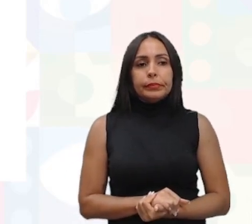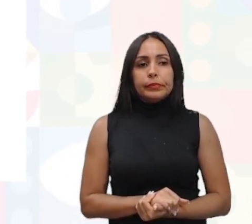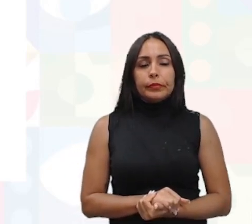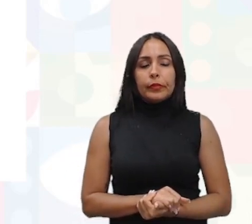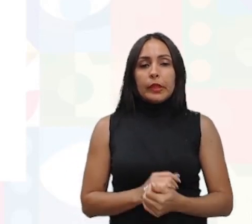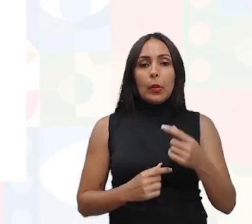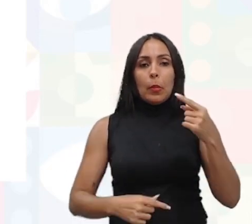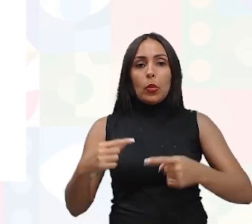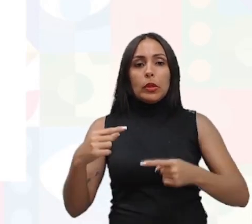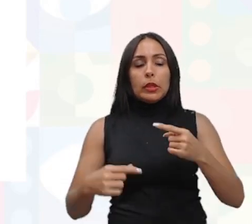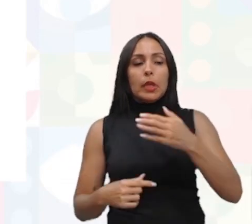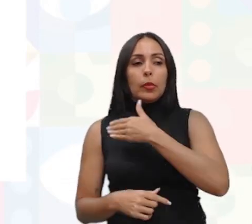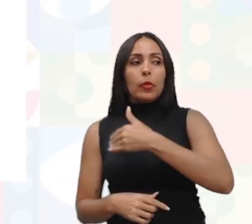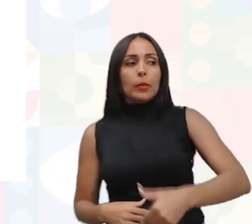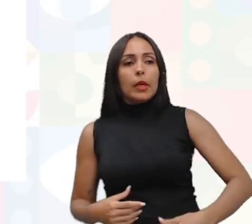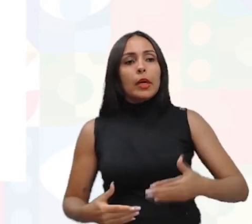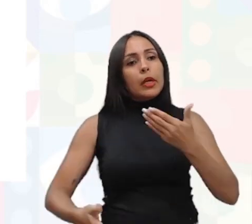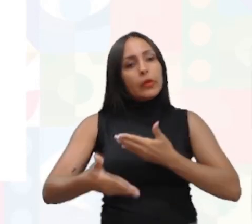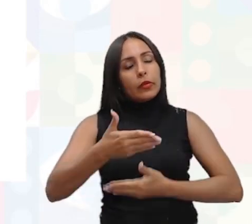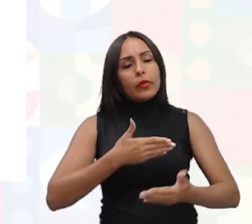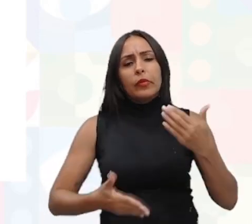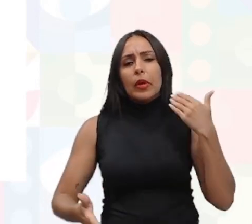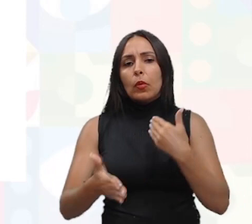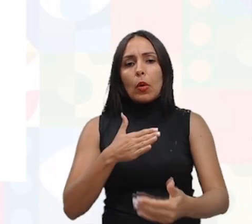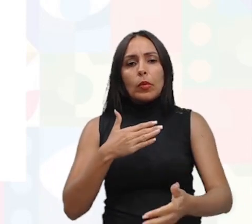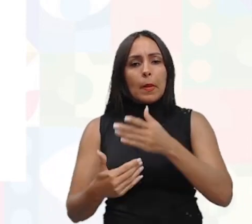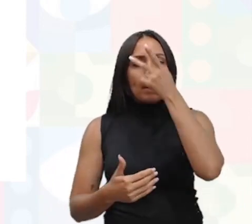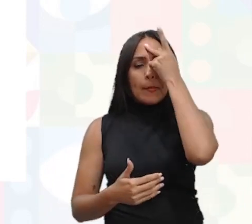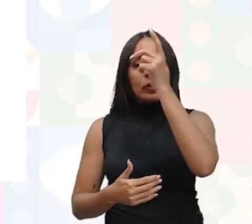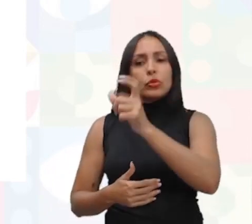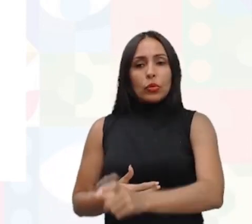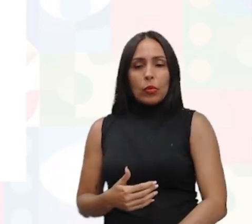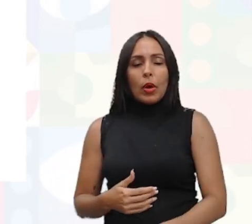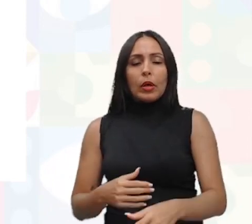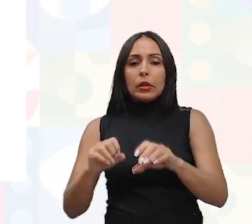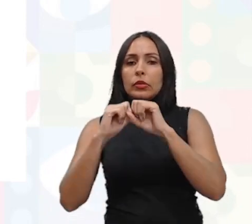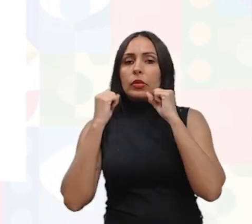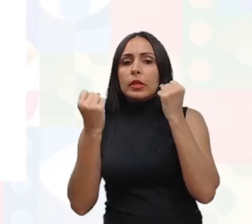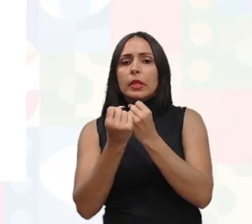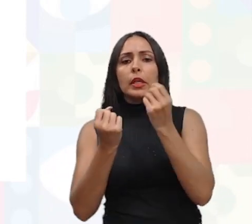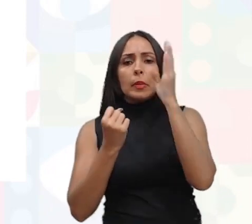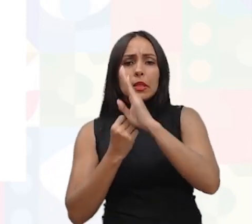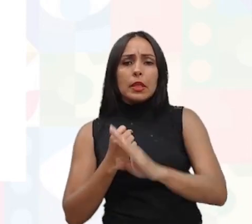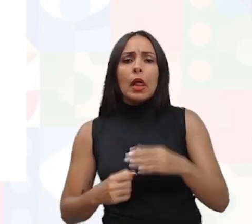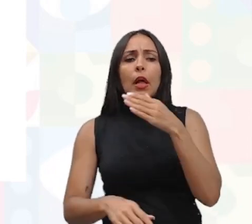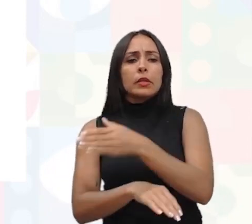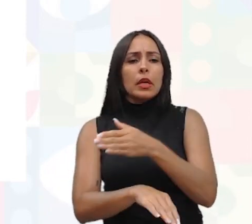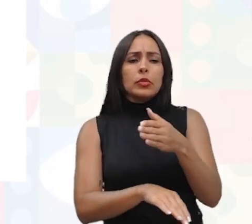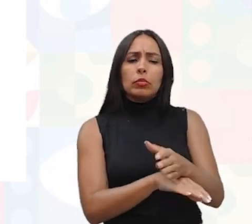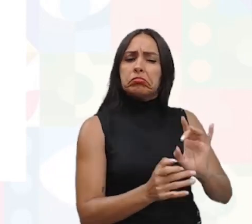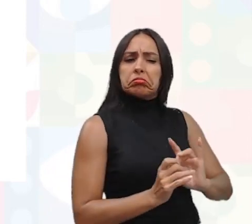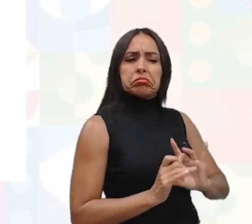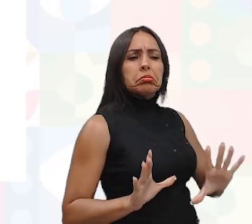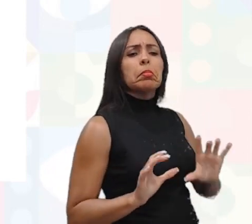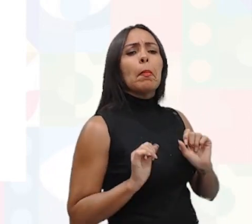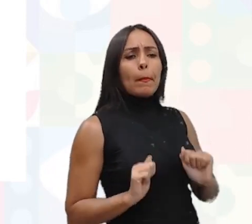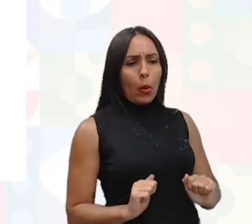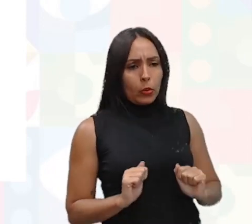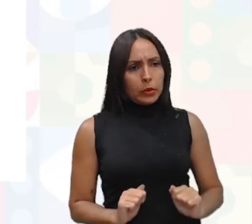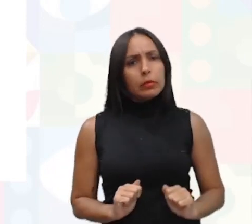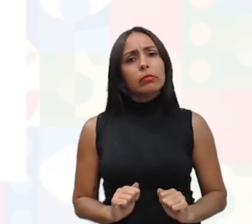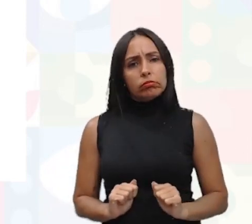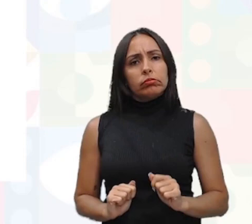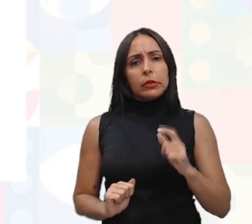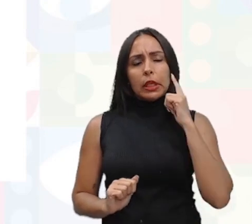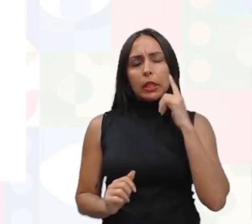políticas públicas desenvolvidas que qualquer pessoa na sociedade brasileira pode ter acesso. A gente fala de políticas públicas de educação, de